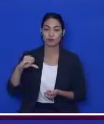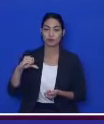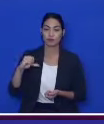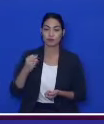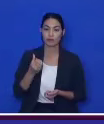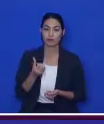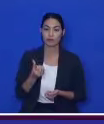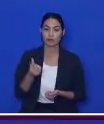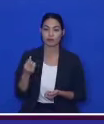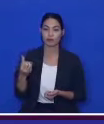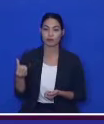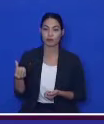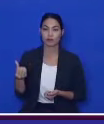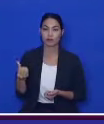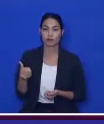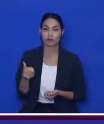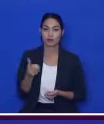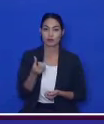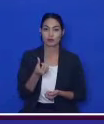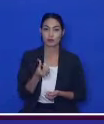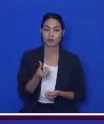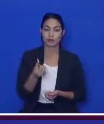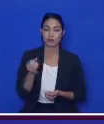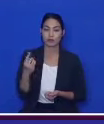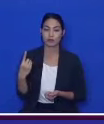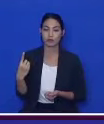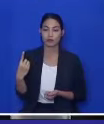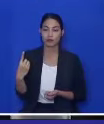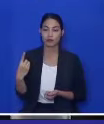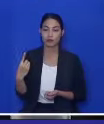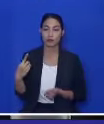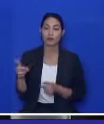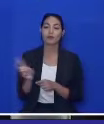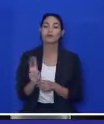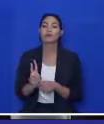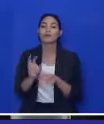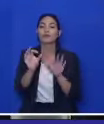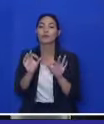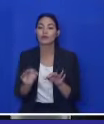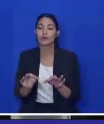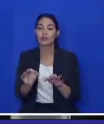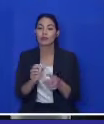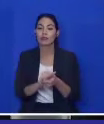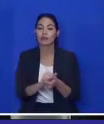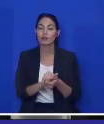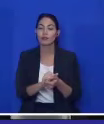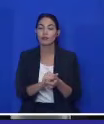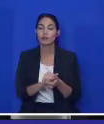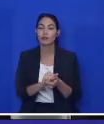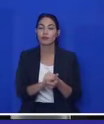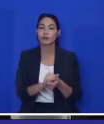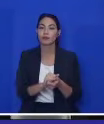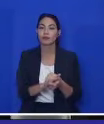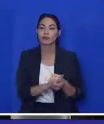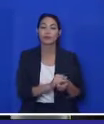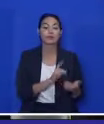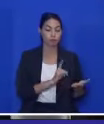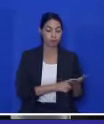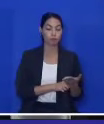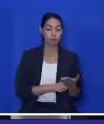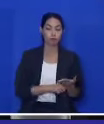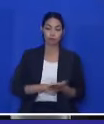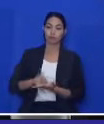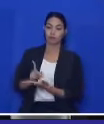09, 66 e 61. Os auditores, as auditoras confirmam os números sorteados?